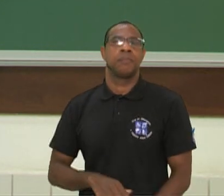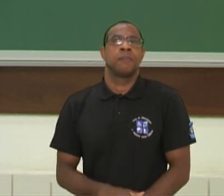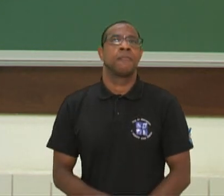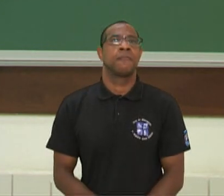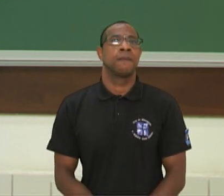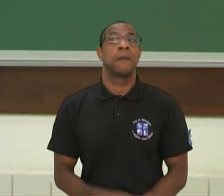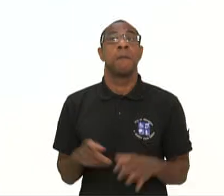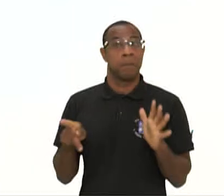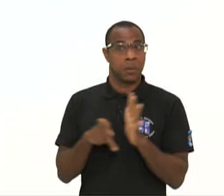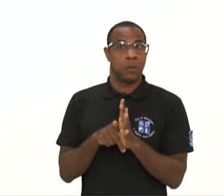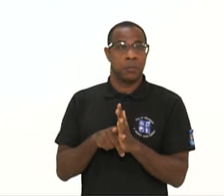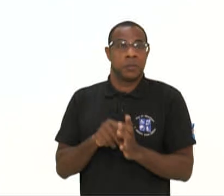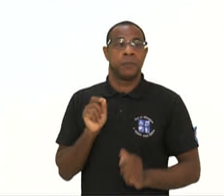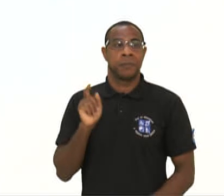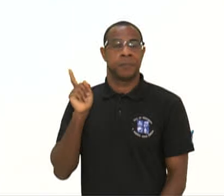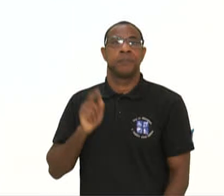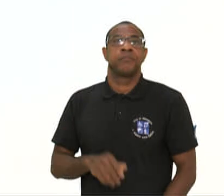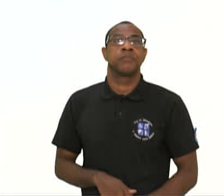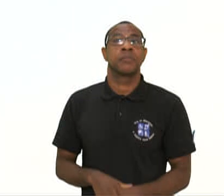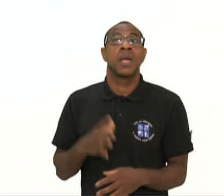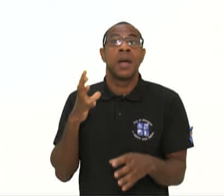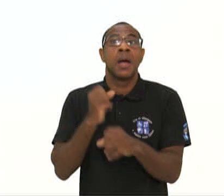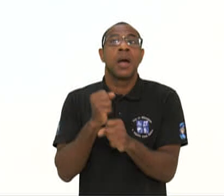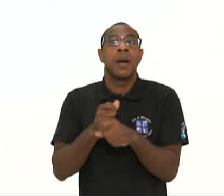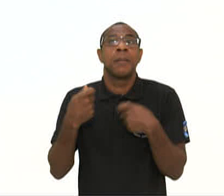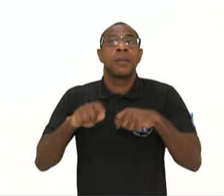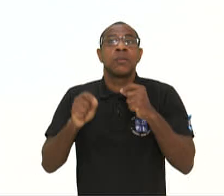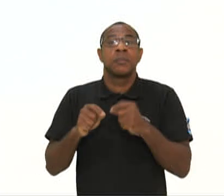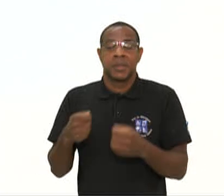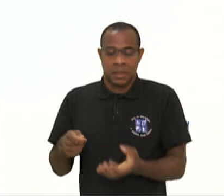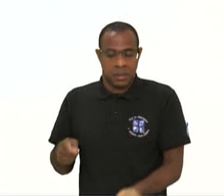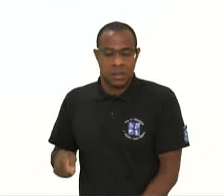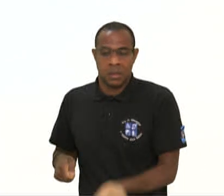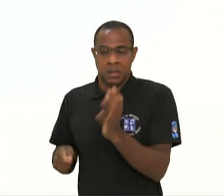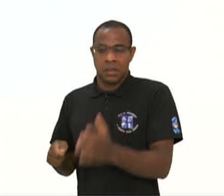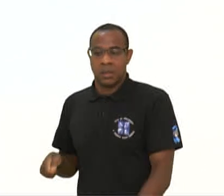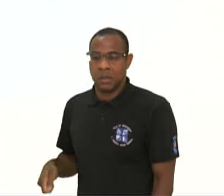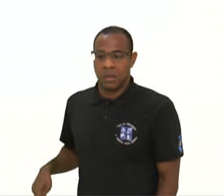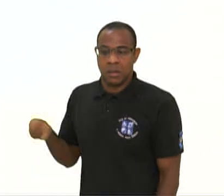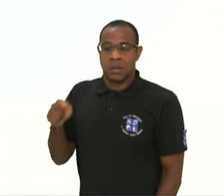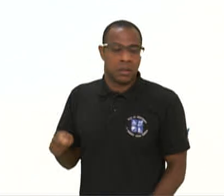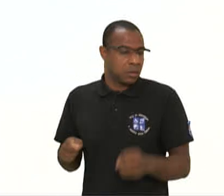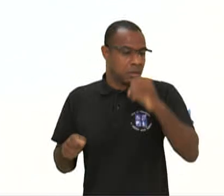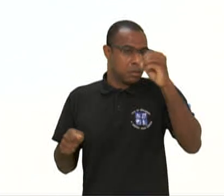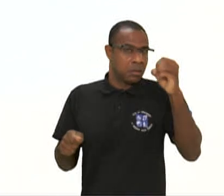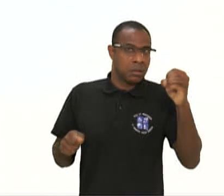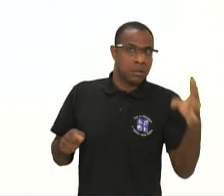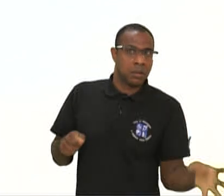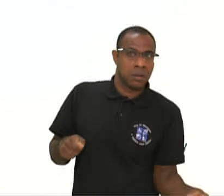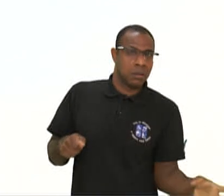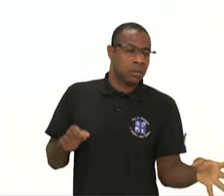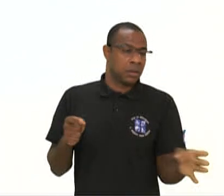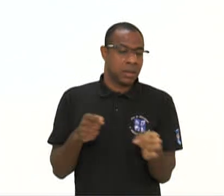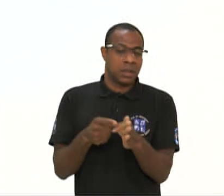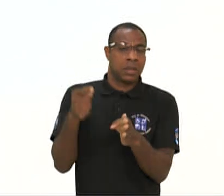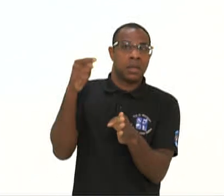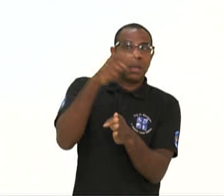Para marcar um ponto, é preciso que a bola toque no solo em qualquer parte dentro da quadra do